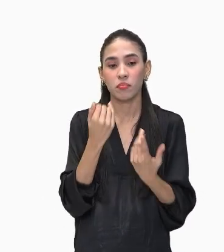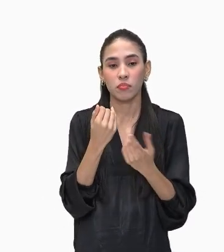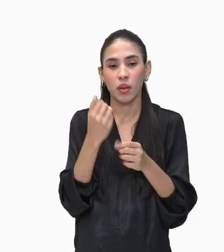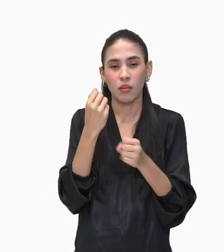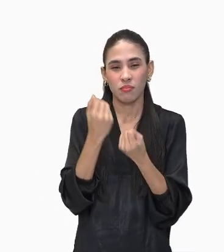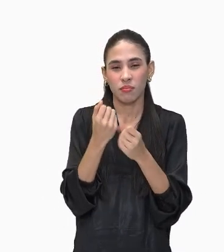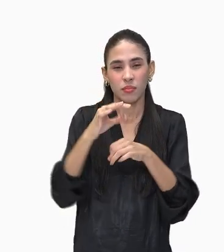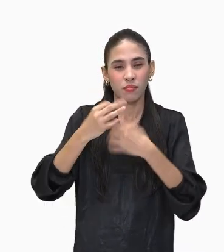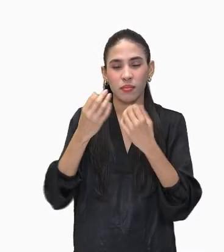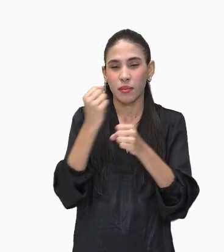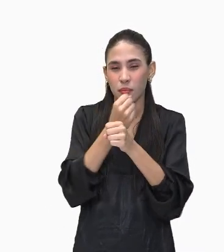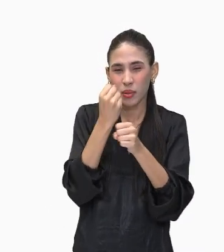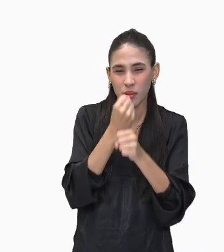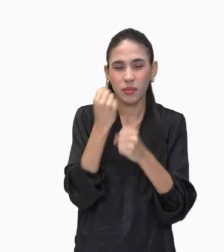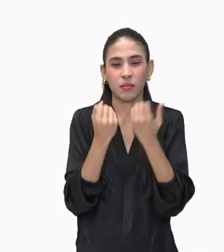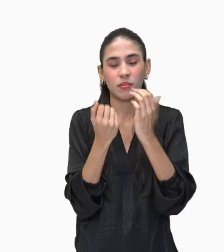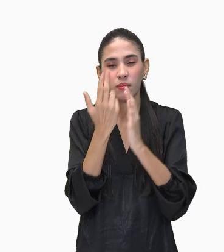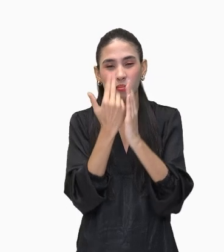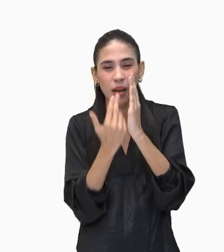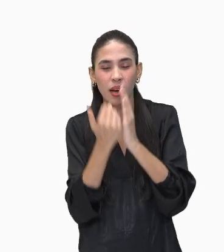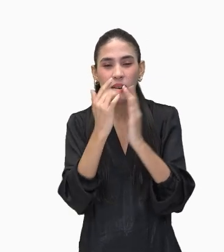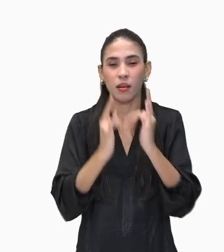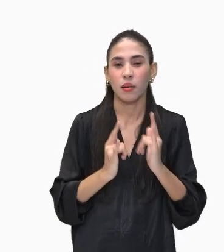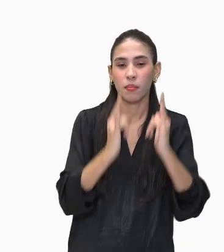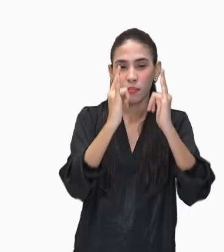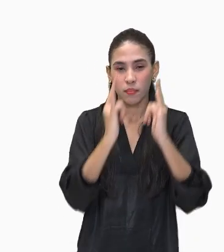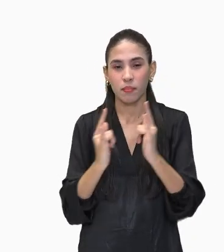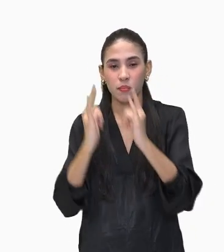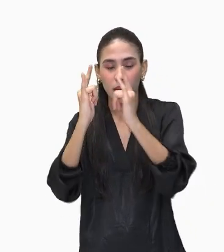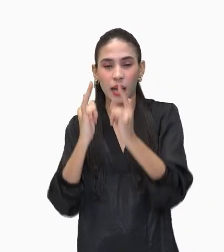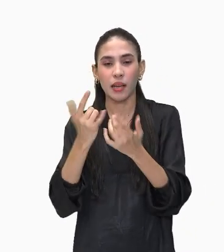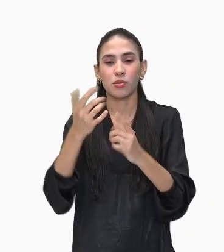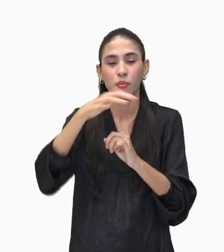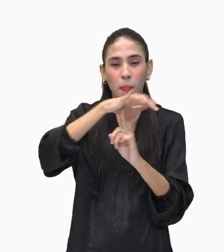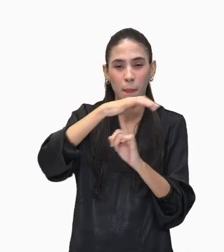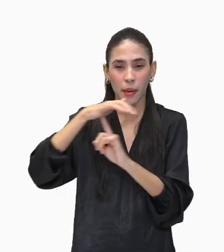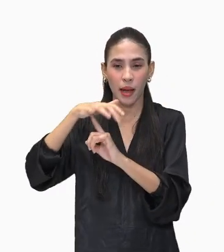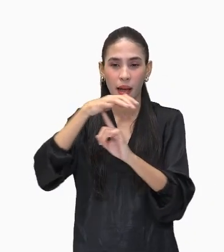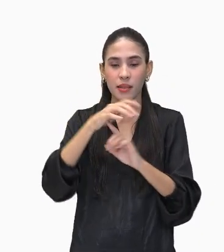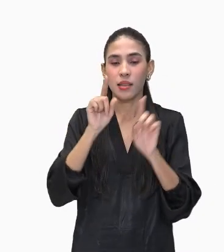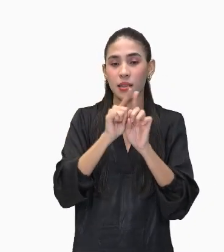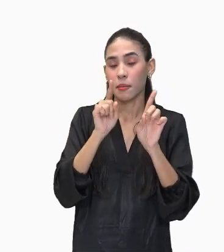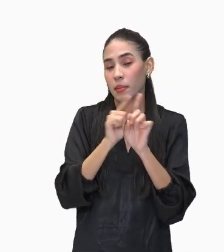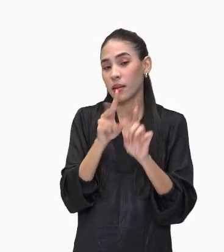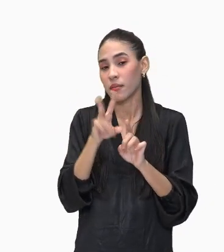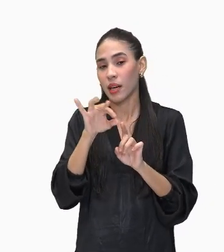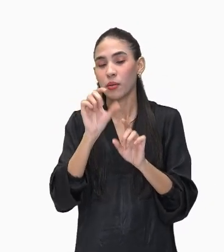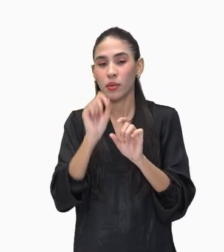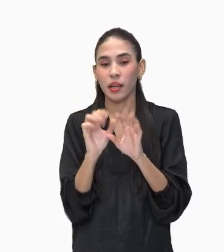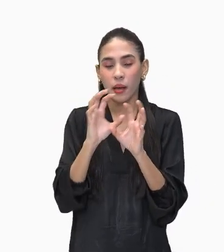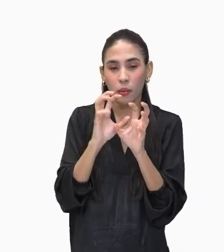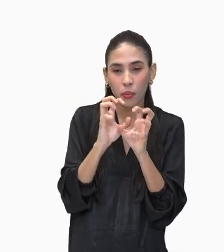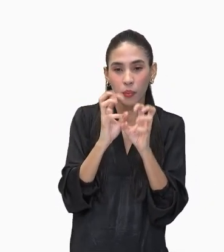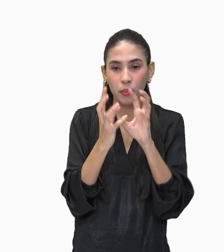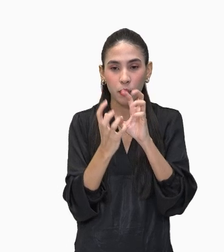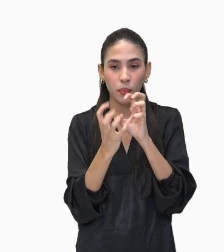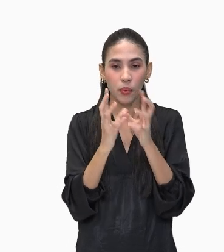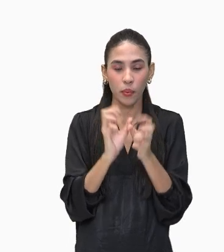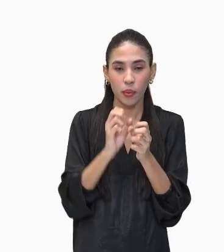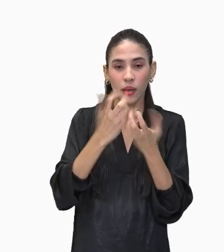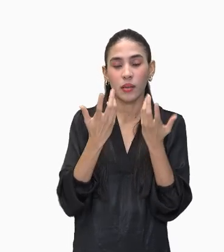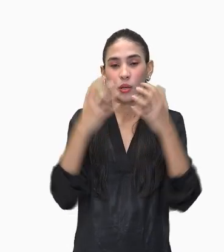há pinturas em prédios, né, em praças, elas vão ficando, digamos assim, que sendo corroídas